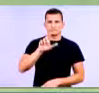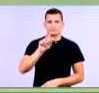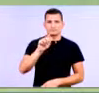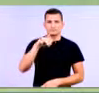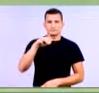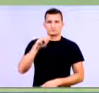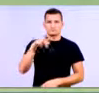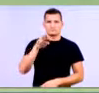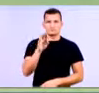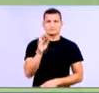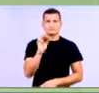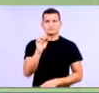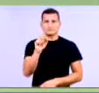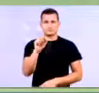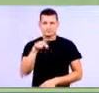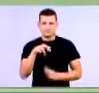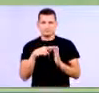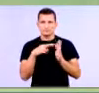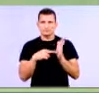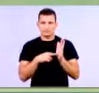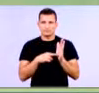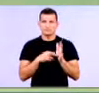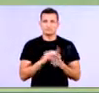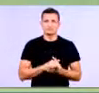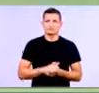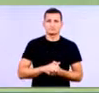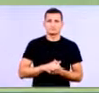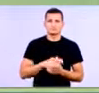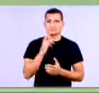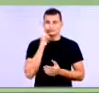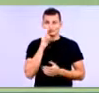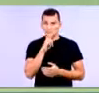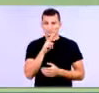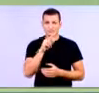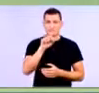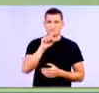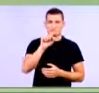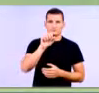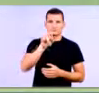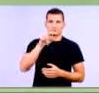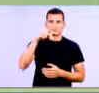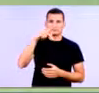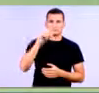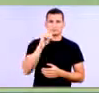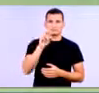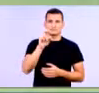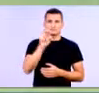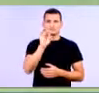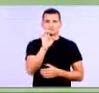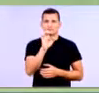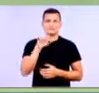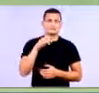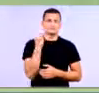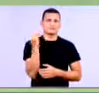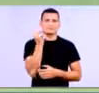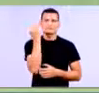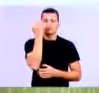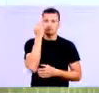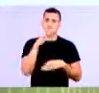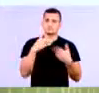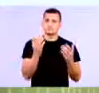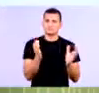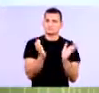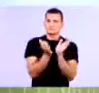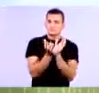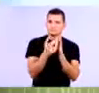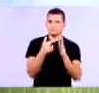bem, suporte, isso aqui é importante para nós. Então, além de ser um conjunto de regras,